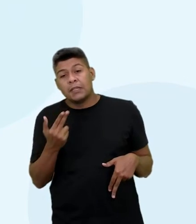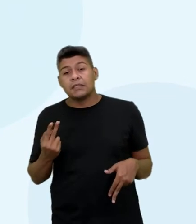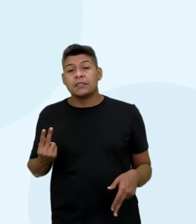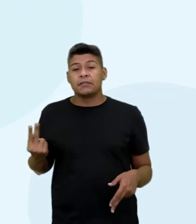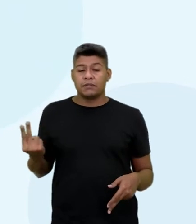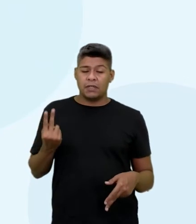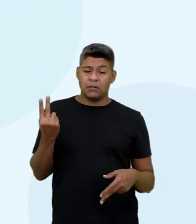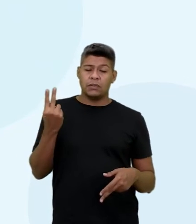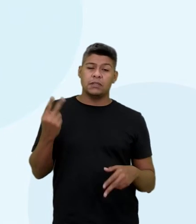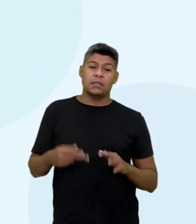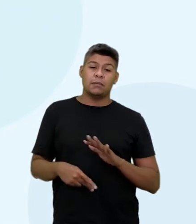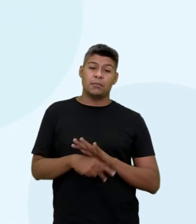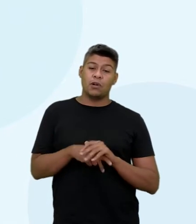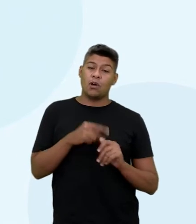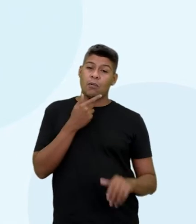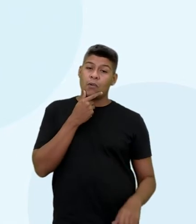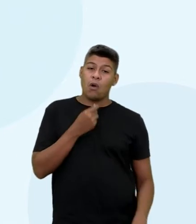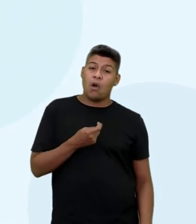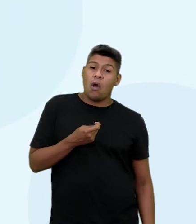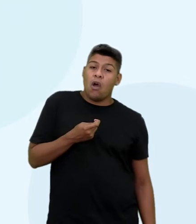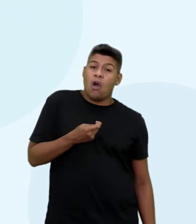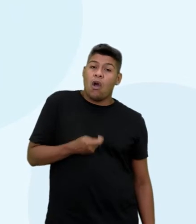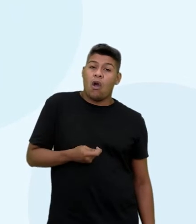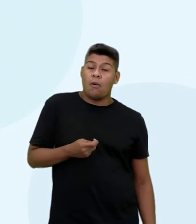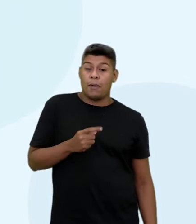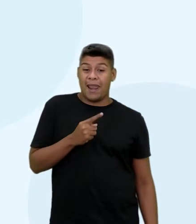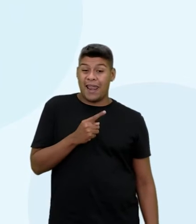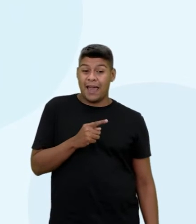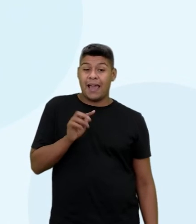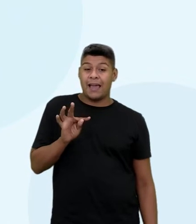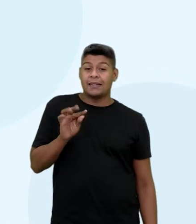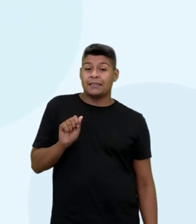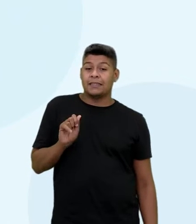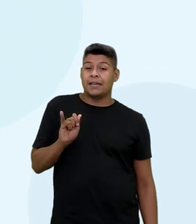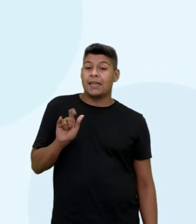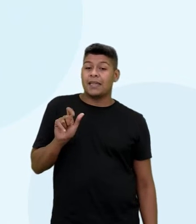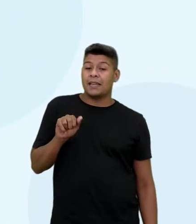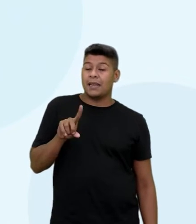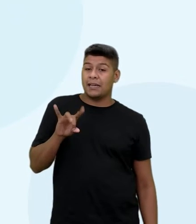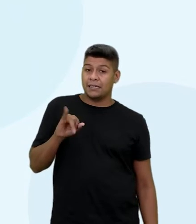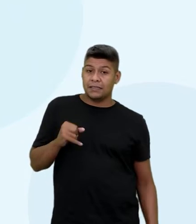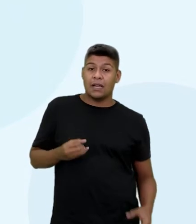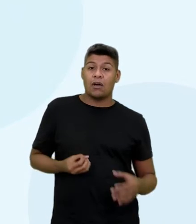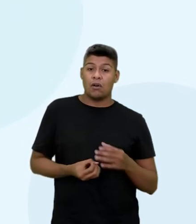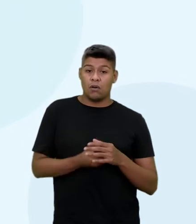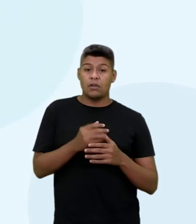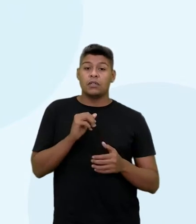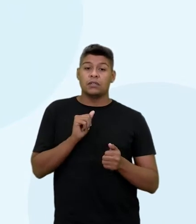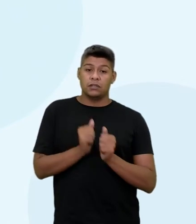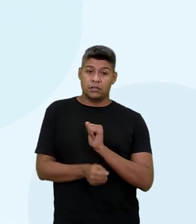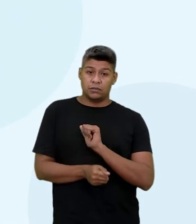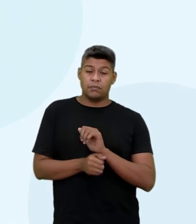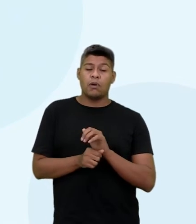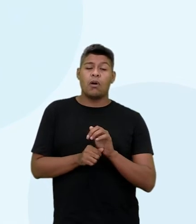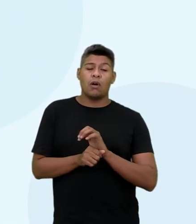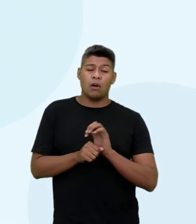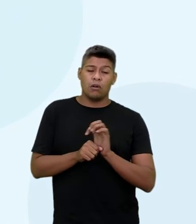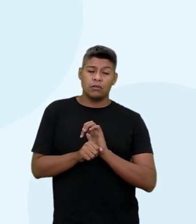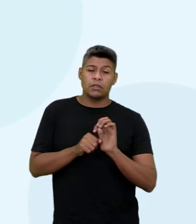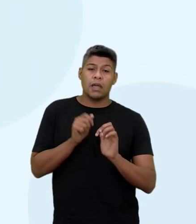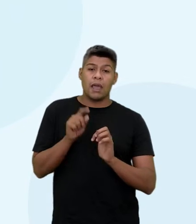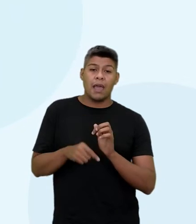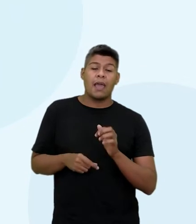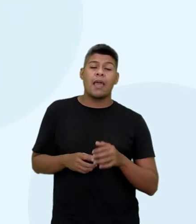valorizar excessivamente a masculinidade. Contudo, na Tailândia, a origem do esporte onde o esporte possui sua